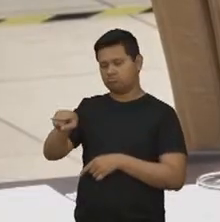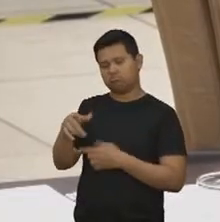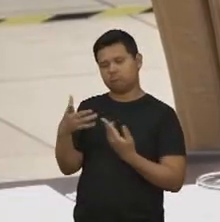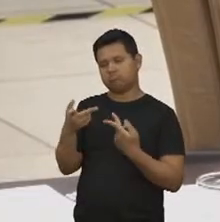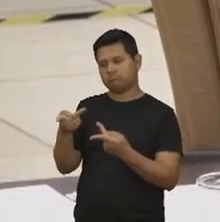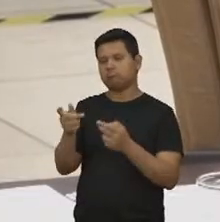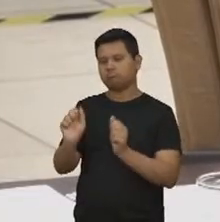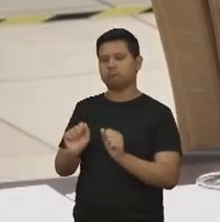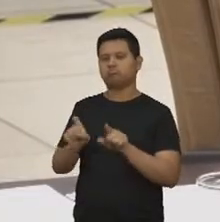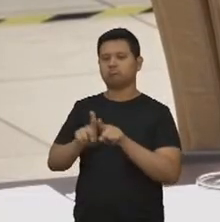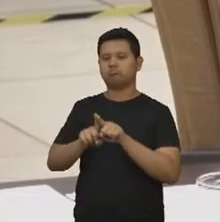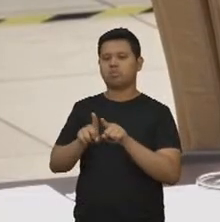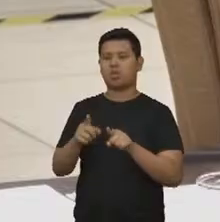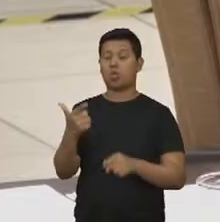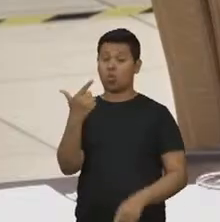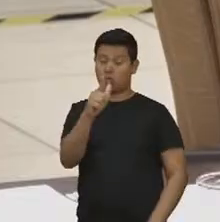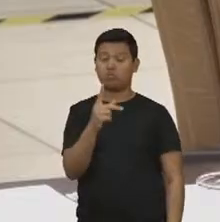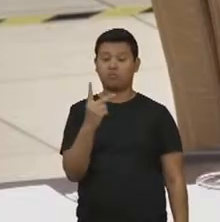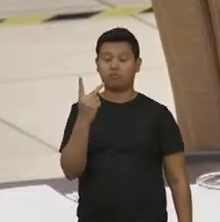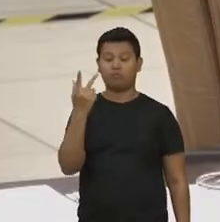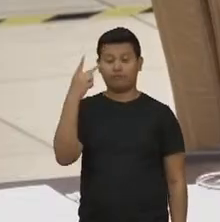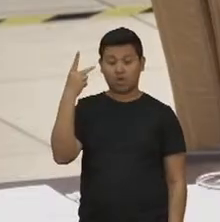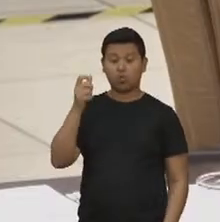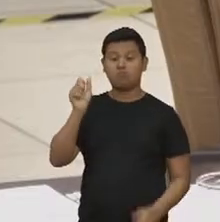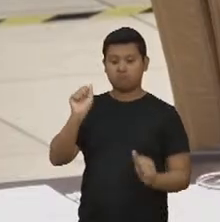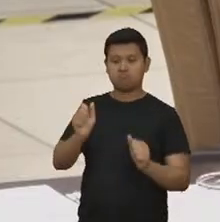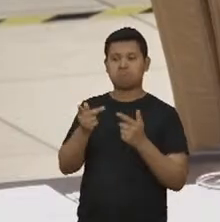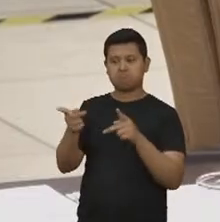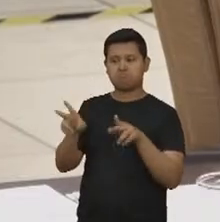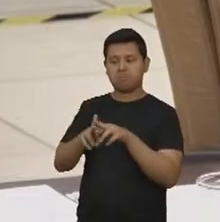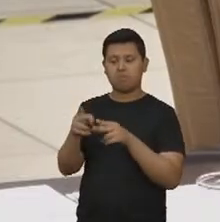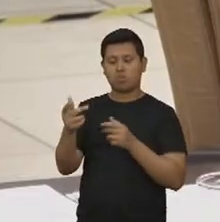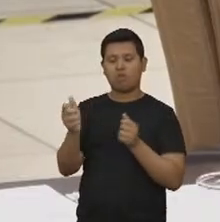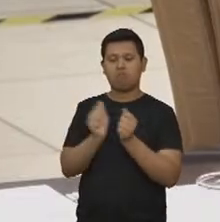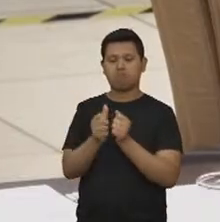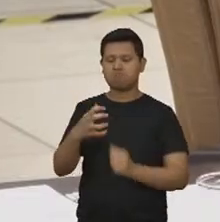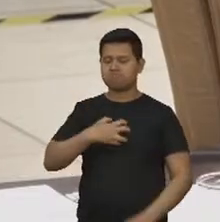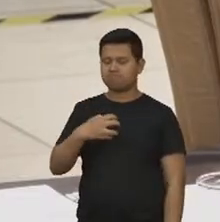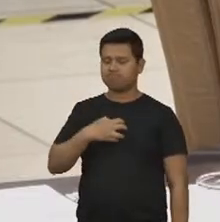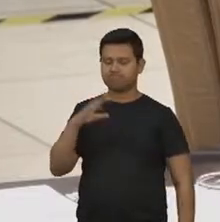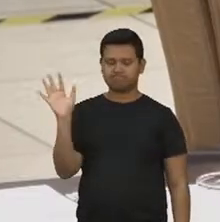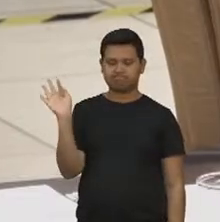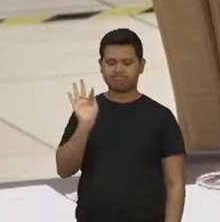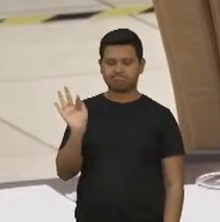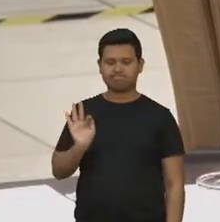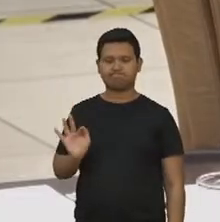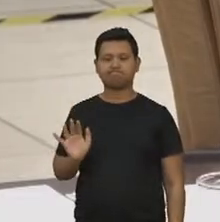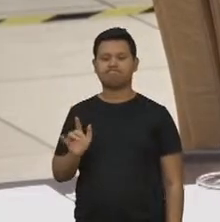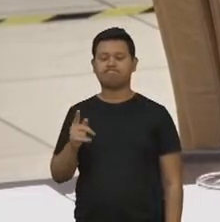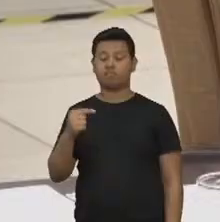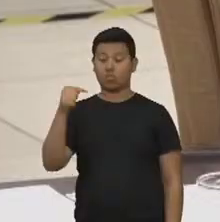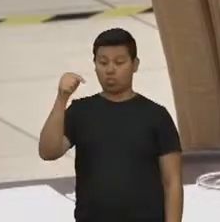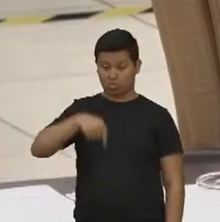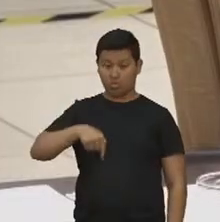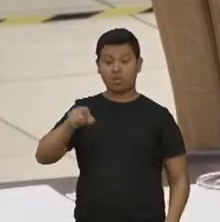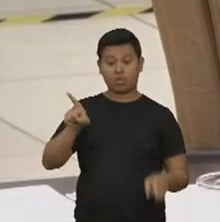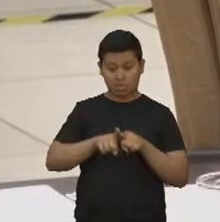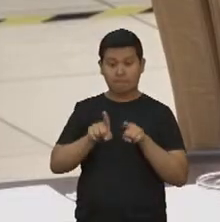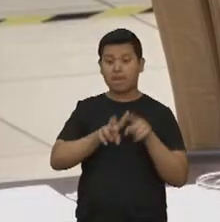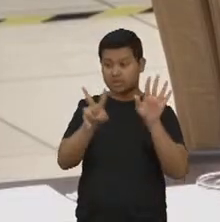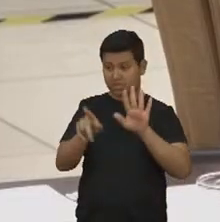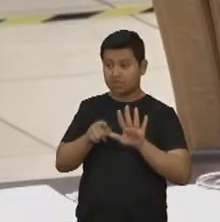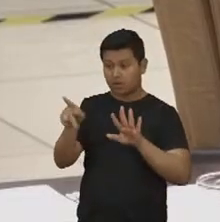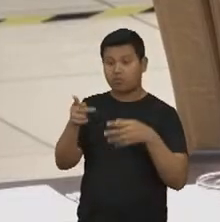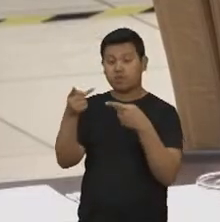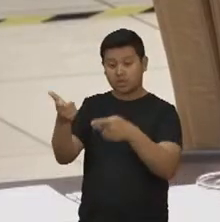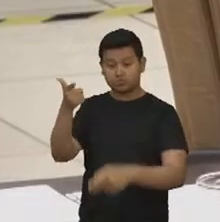certeza, mais um vereador aí para estar ajudando o seu Pedro, eu fico muito feliz por isso, e essa semana mesmo a gente vai estar indo lá no seu Pedro